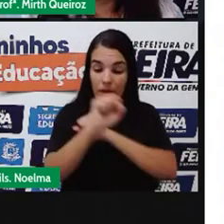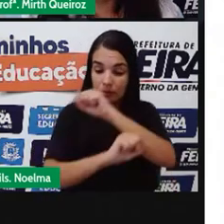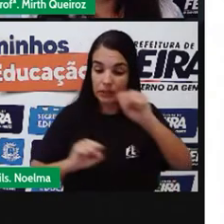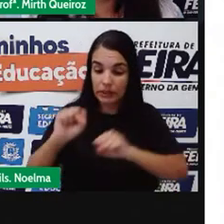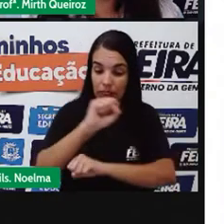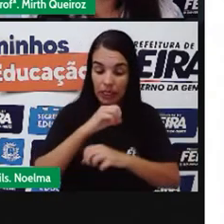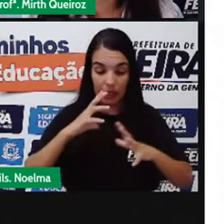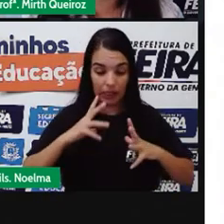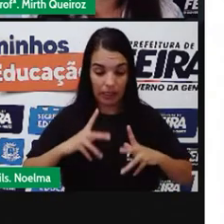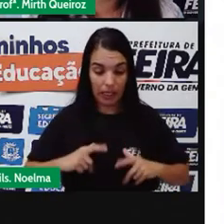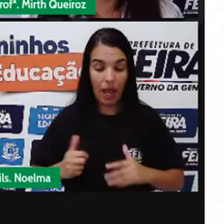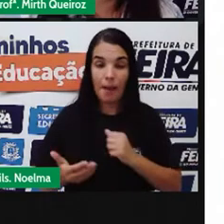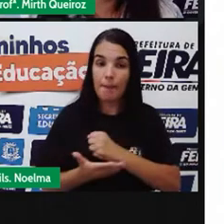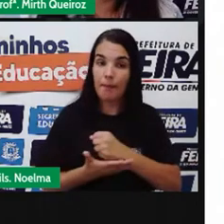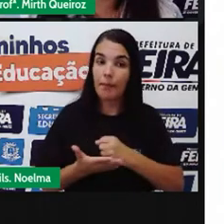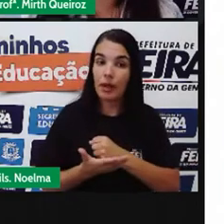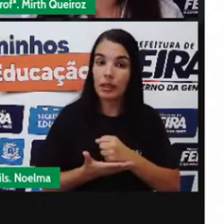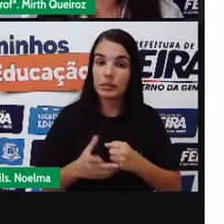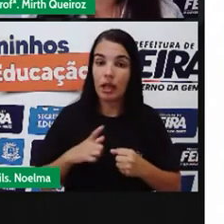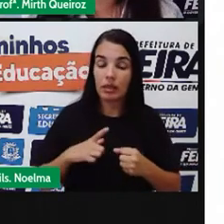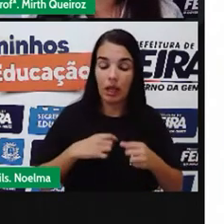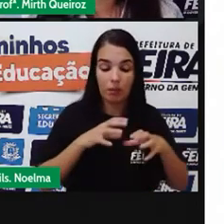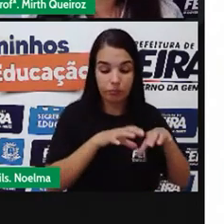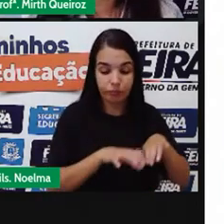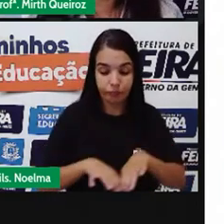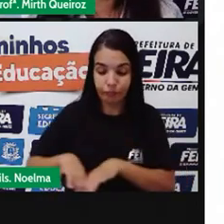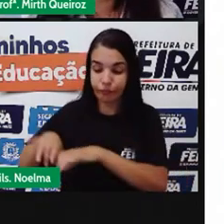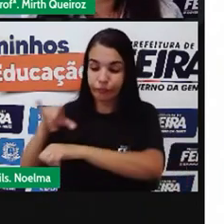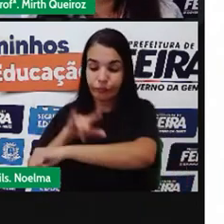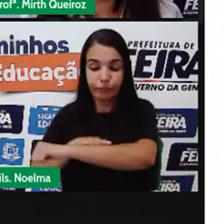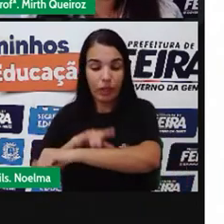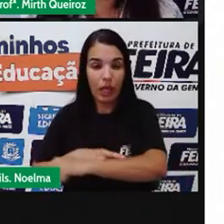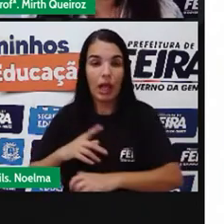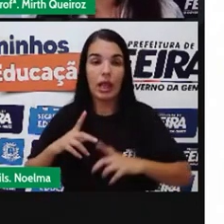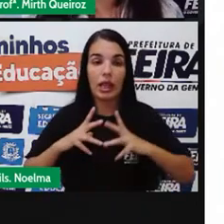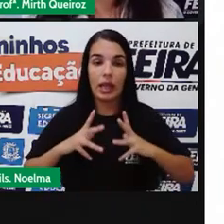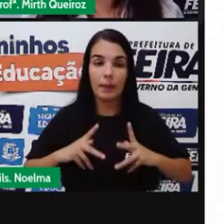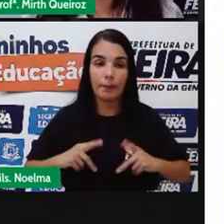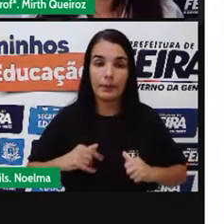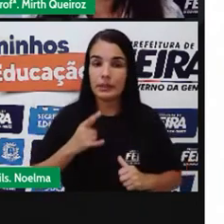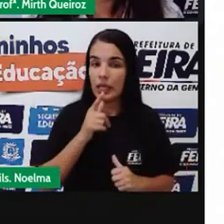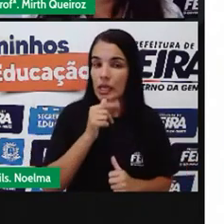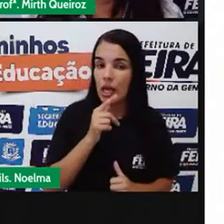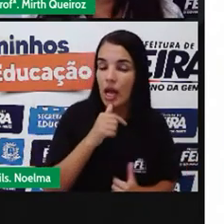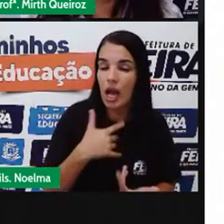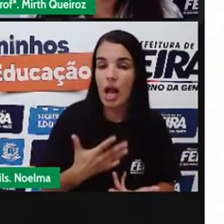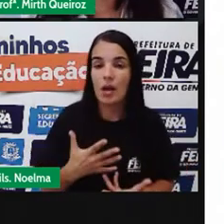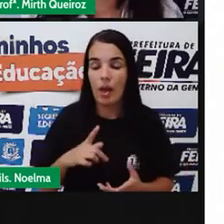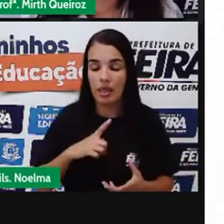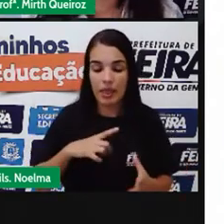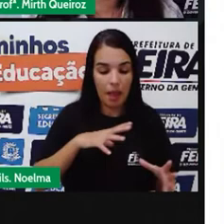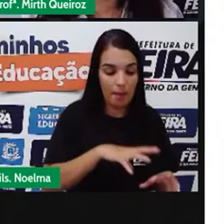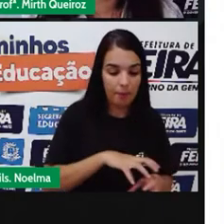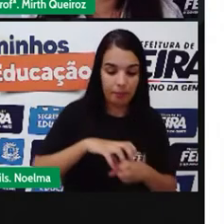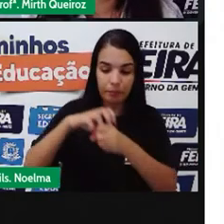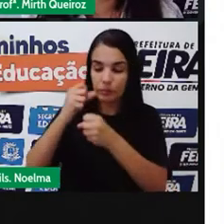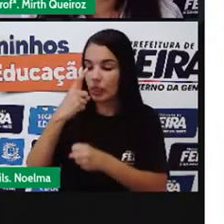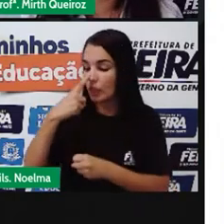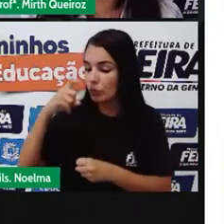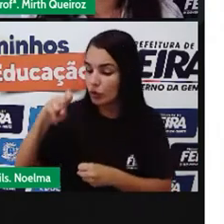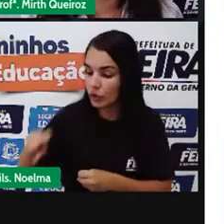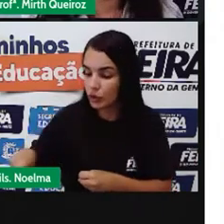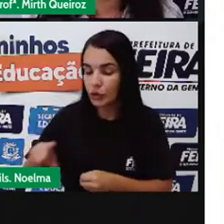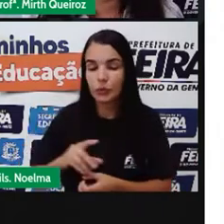saneamento básico, né? A ter uma rede de esgoto, a ter uma rede de tratamento de água, a ter a coleta de lixo, né? A coleta de